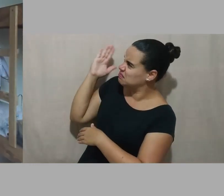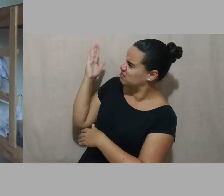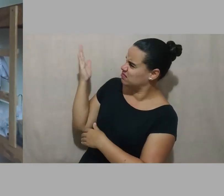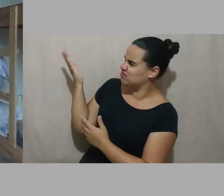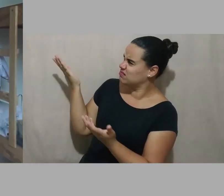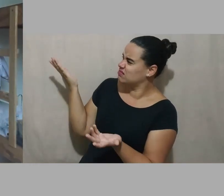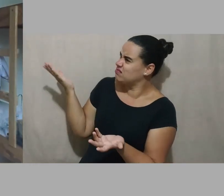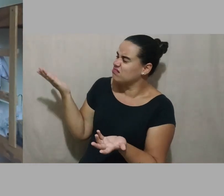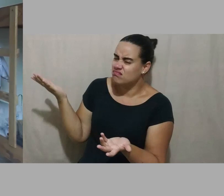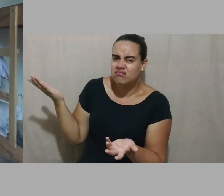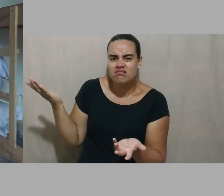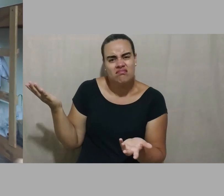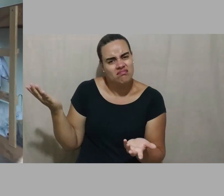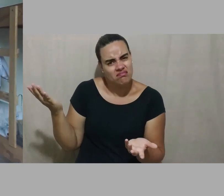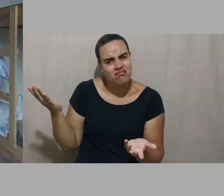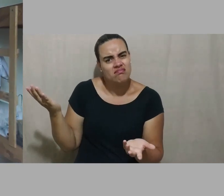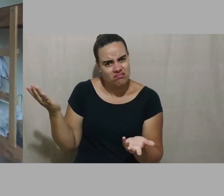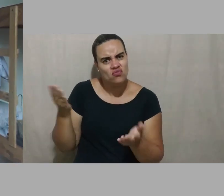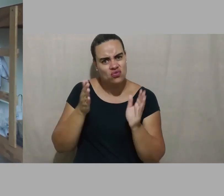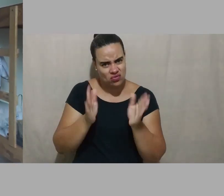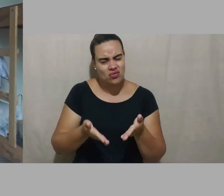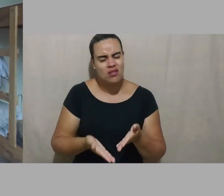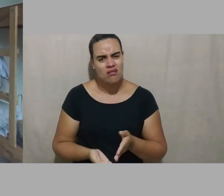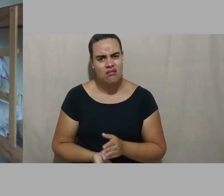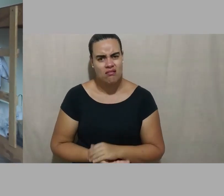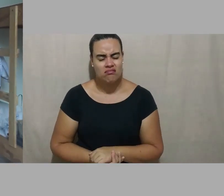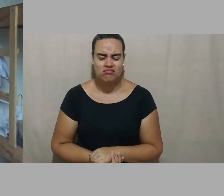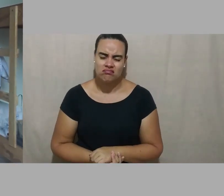ouvido, sabe? Tipo...